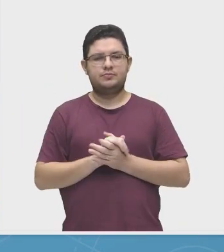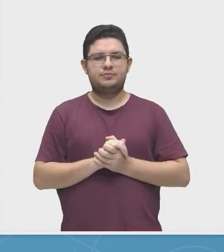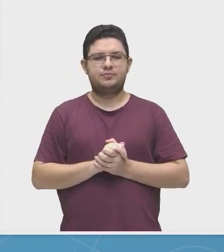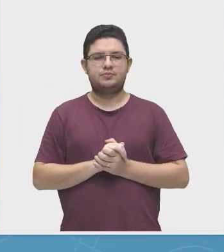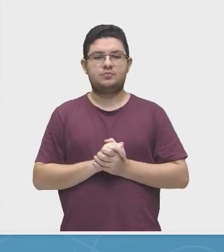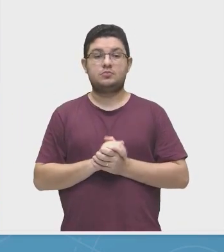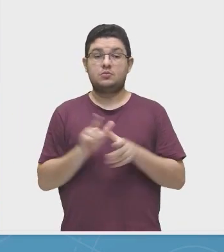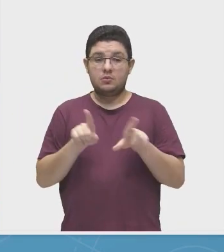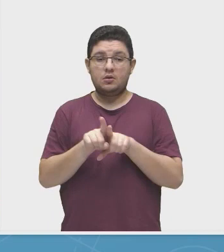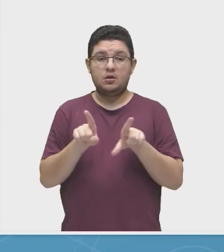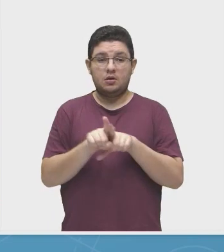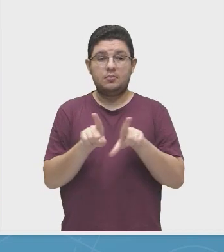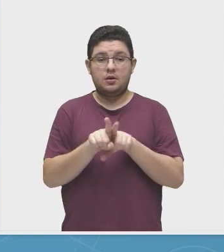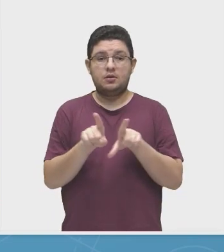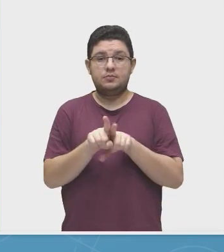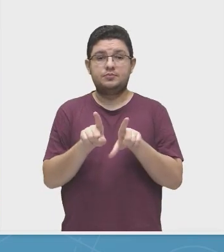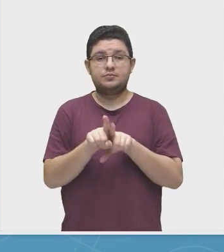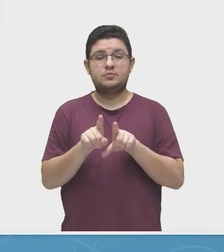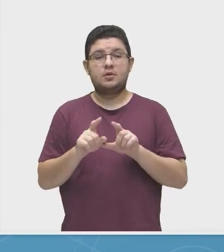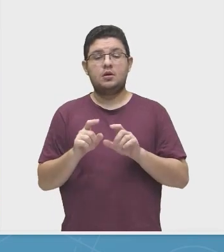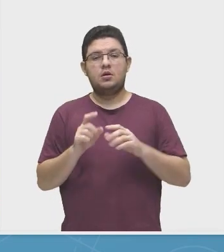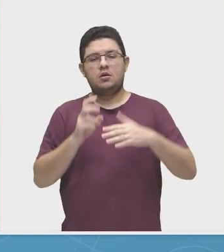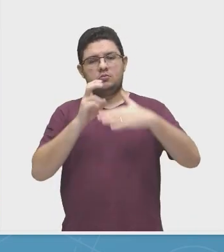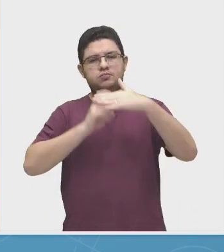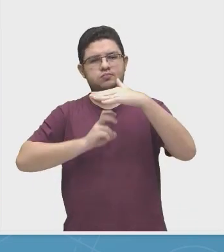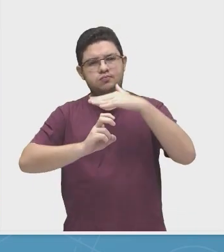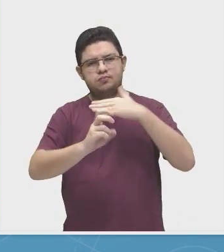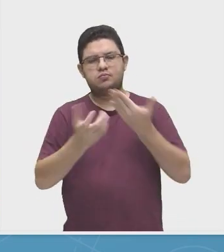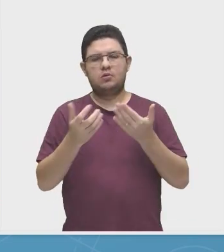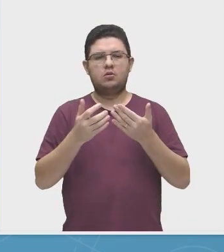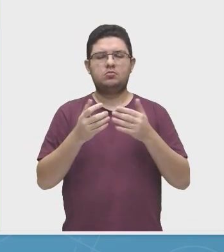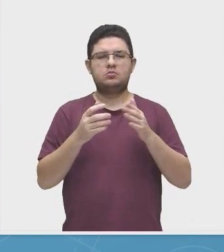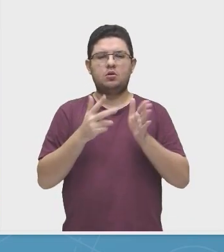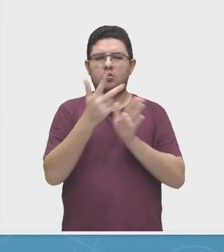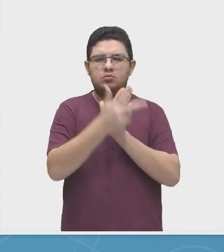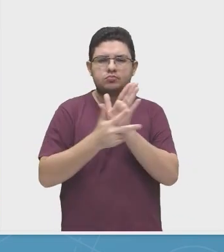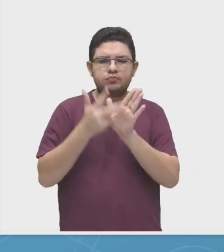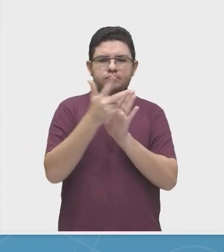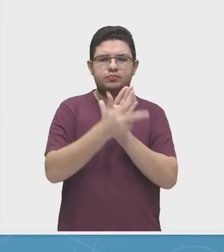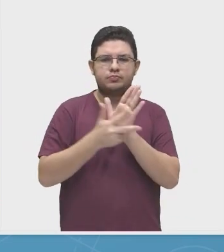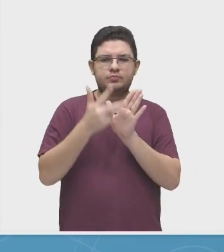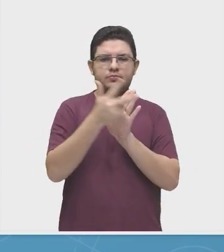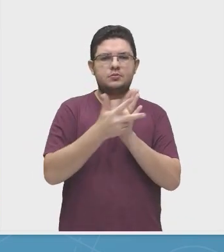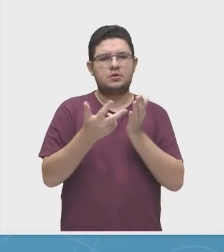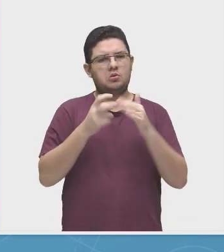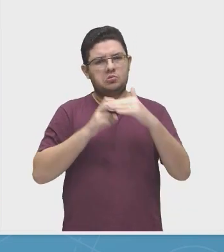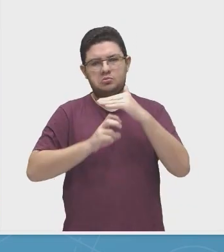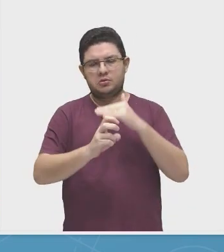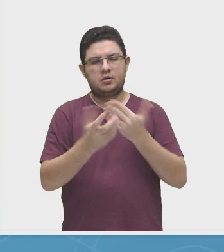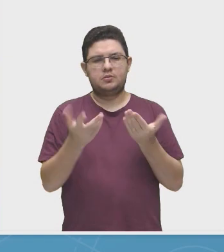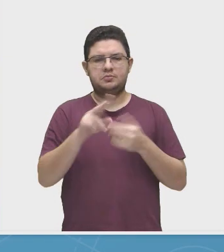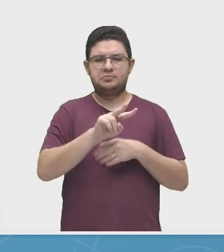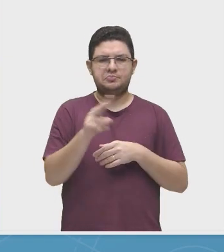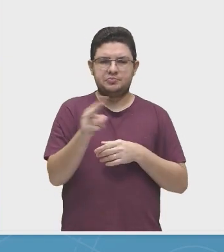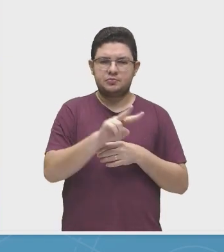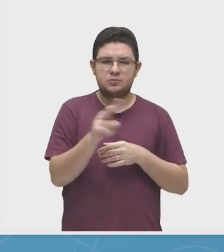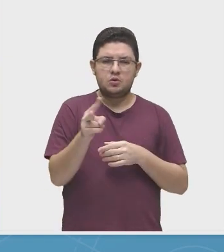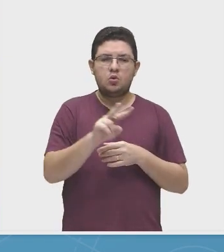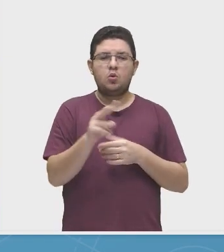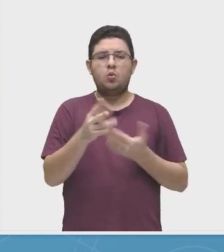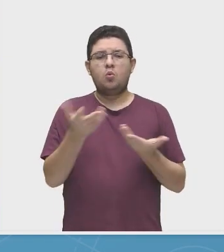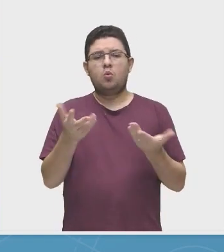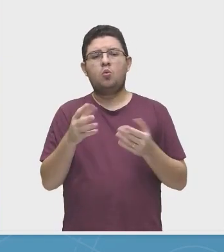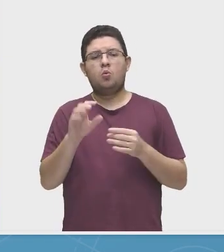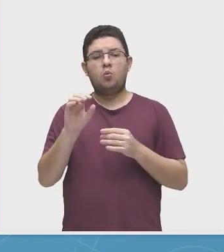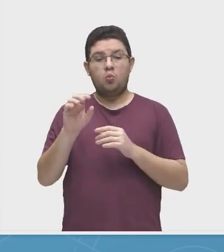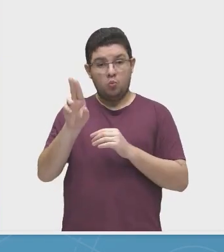on a train, no trem, então, sempre pensando nessa ideia de veículos longos, né, nós utilizamos